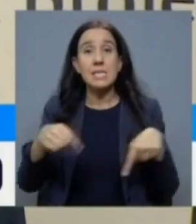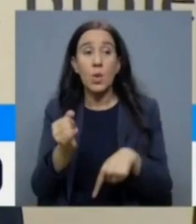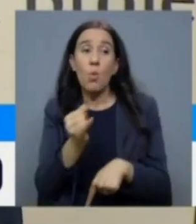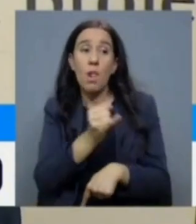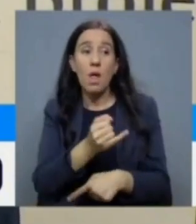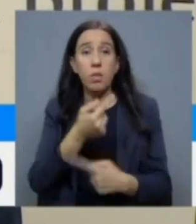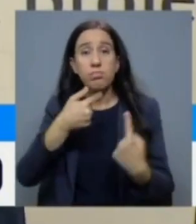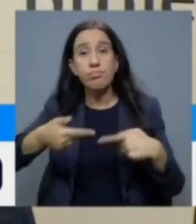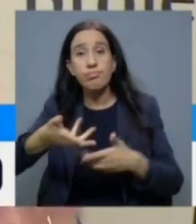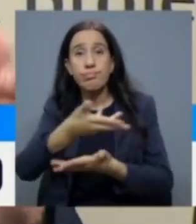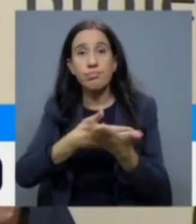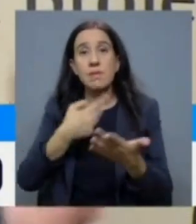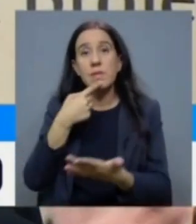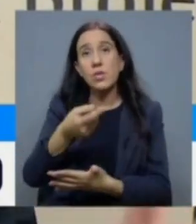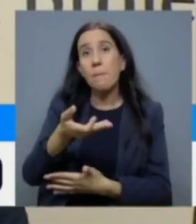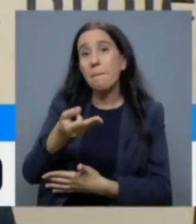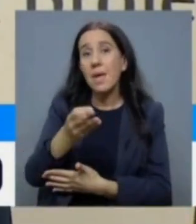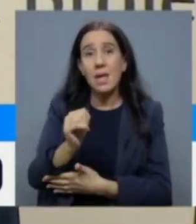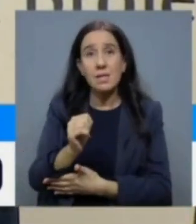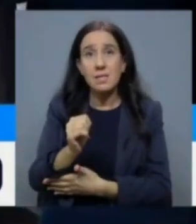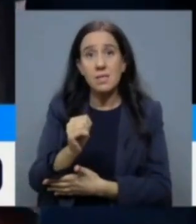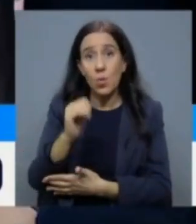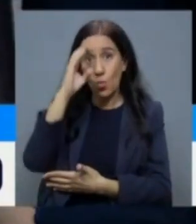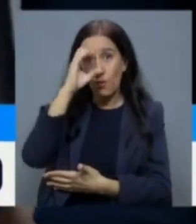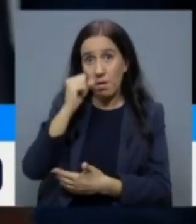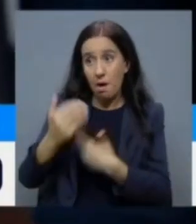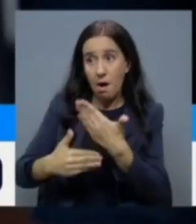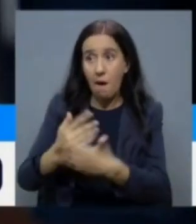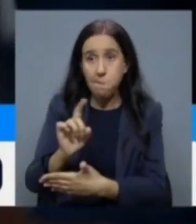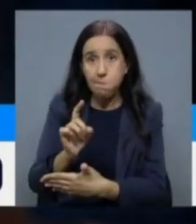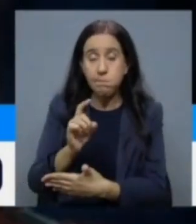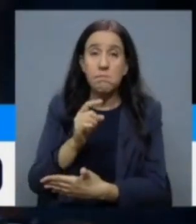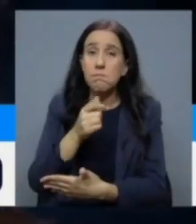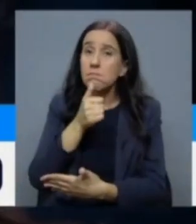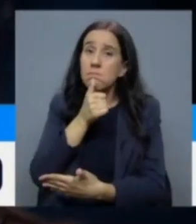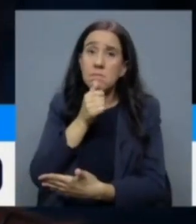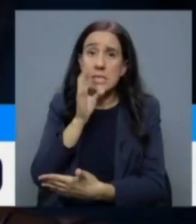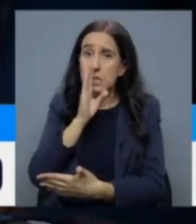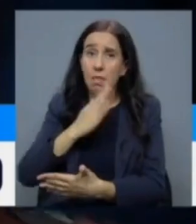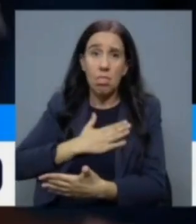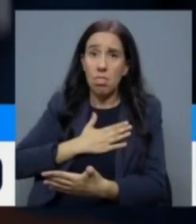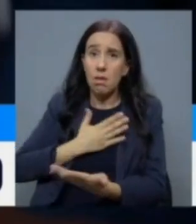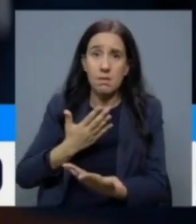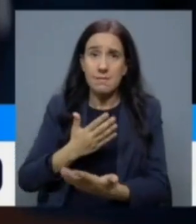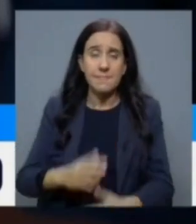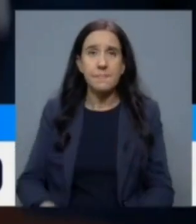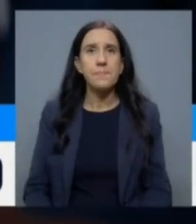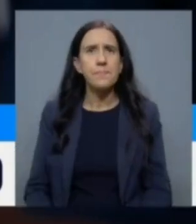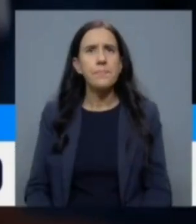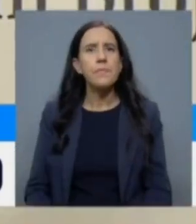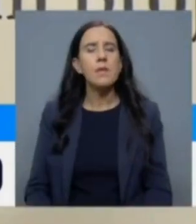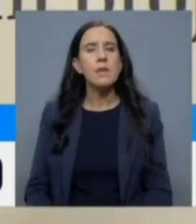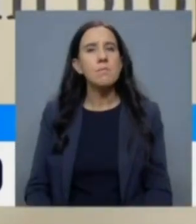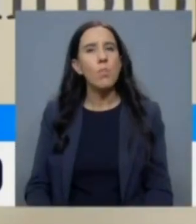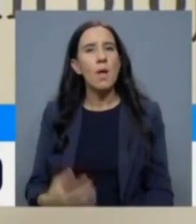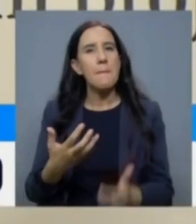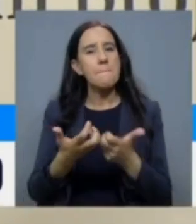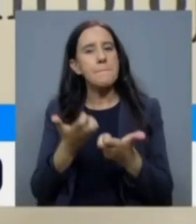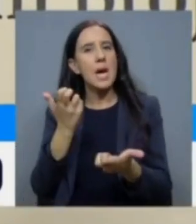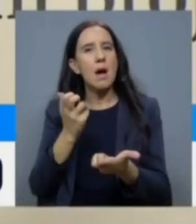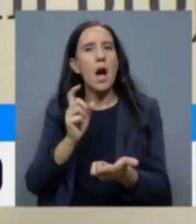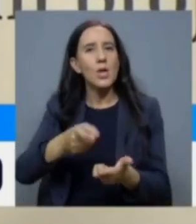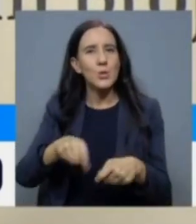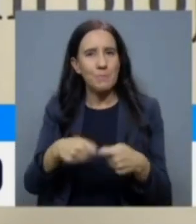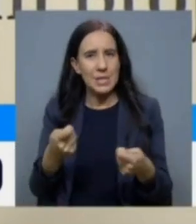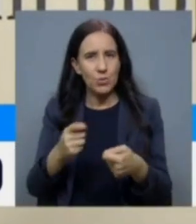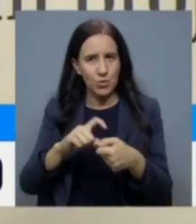consideramos que o PS só não fazia governo se não quisesse. Qual é a marca que acha que deixou no partido? Foi a